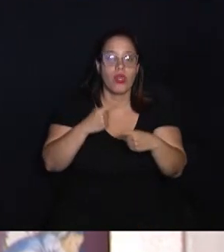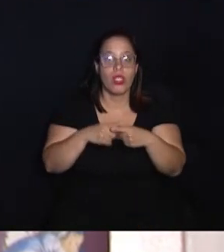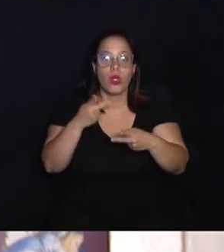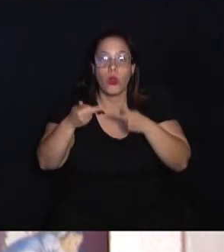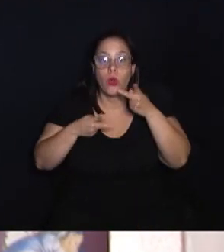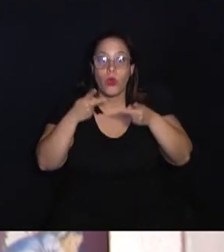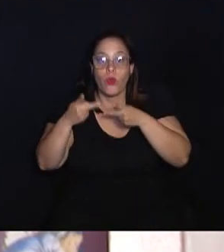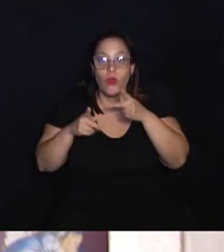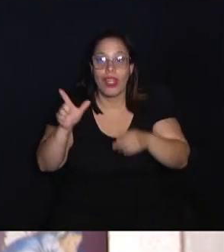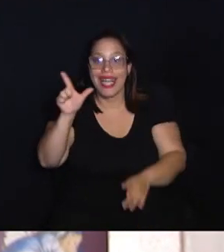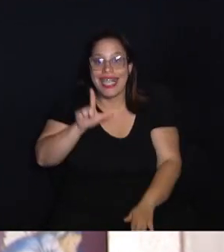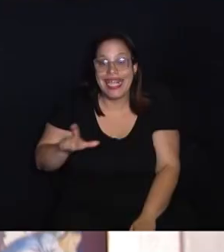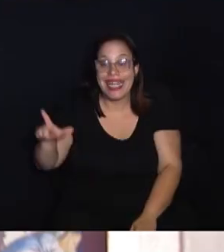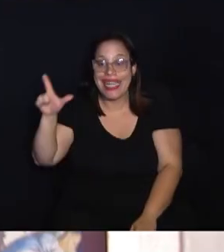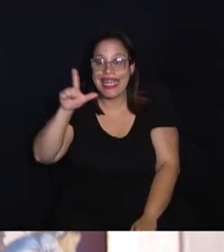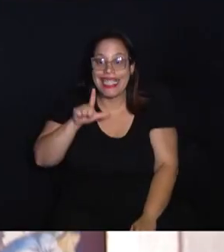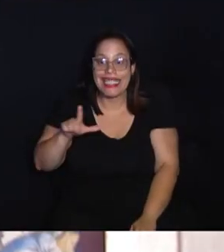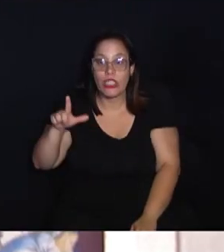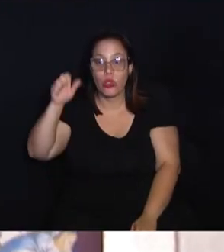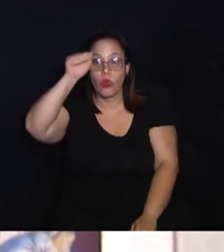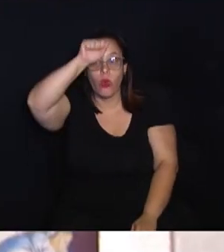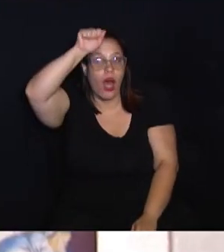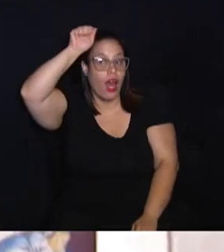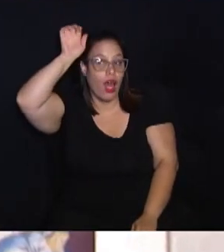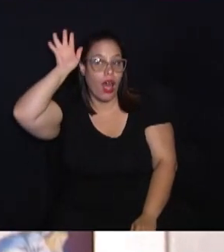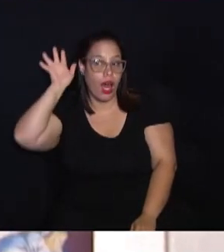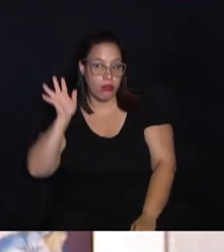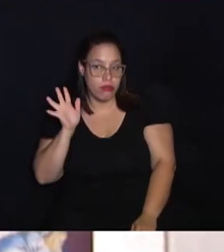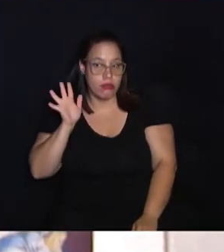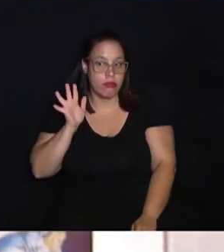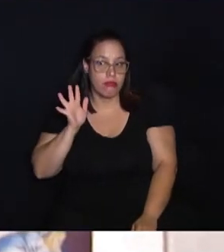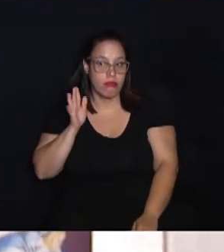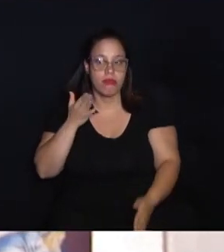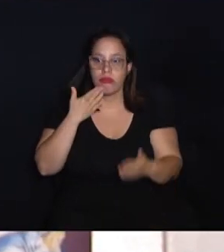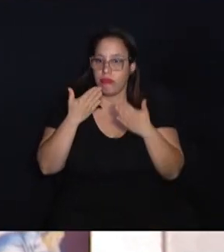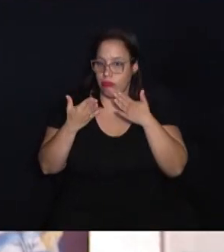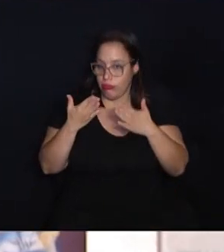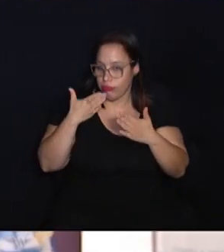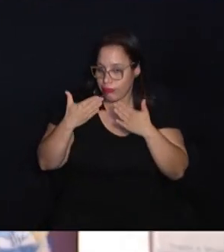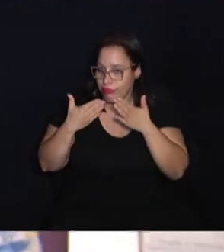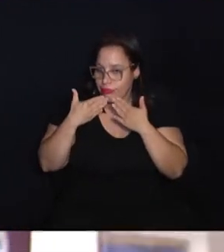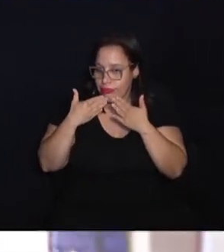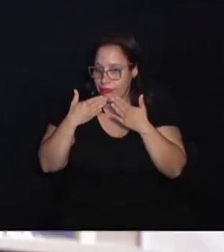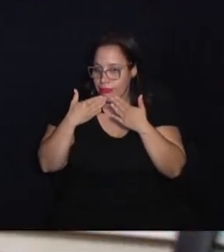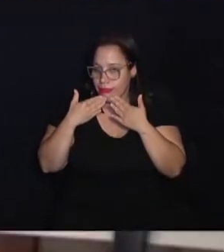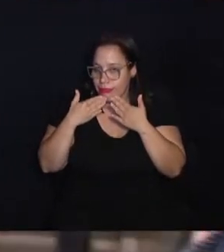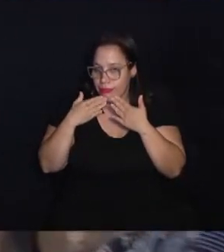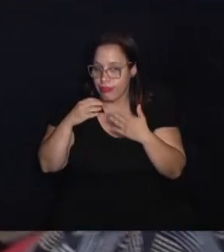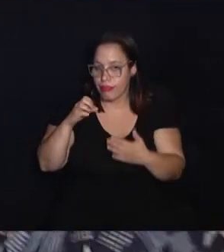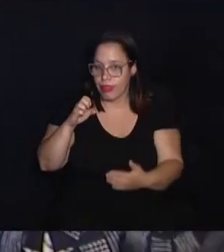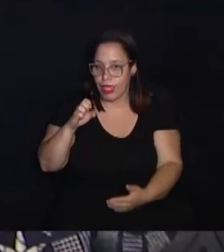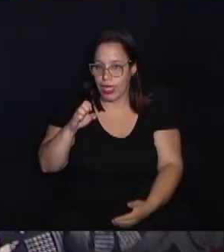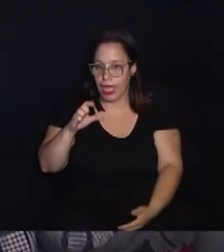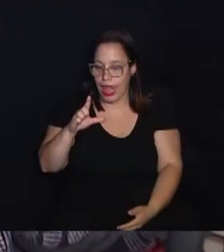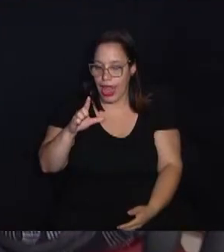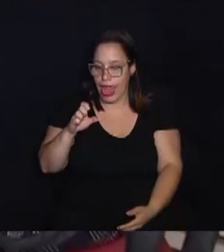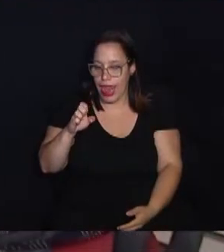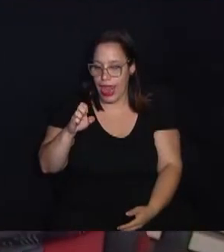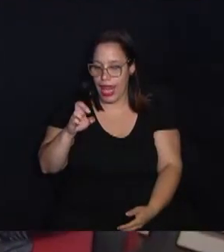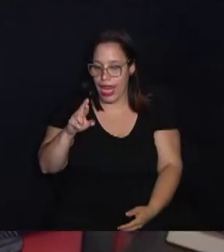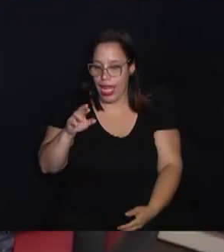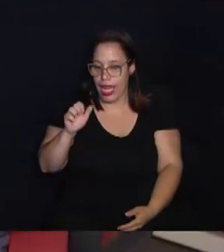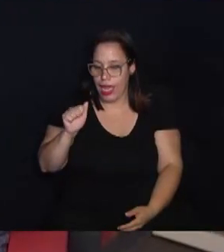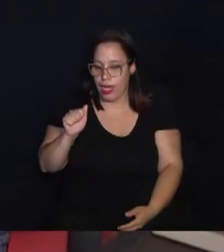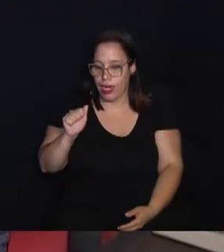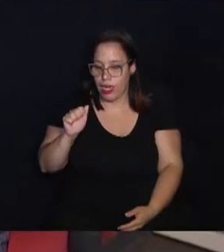falar sobre literatura africana. Vamos bater um papo aqui com a Helena, que é conhecida